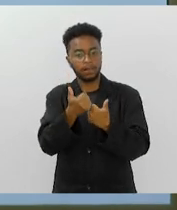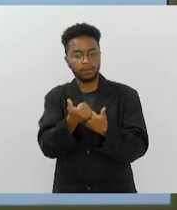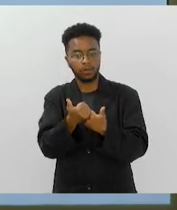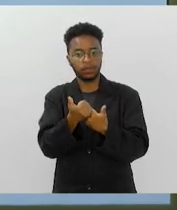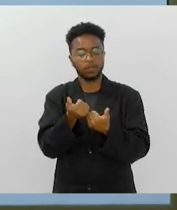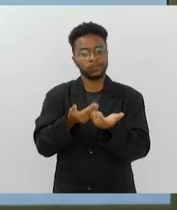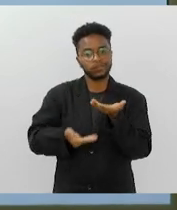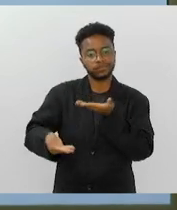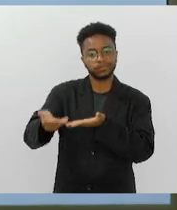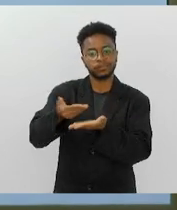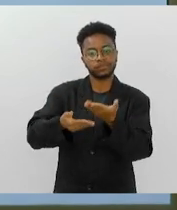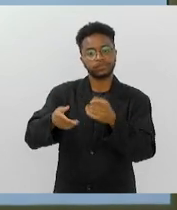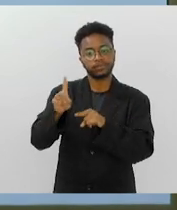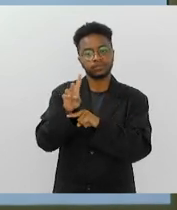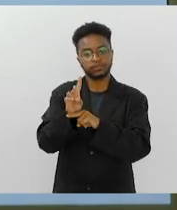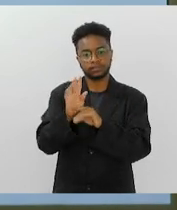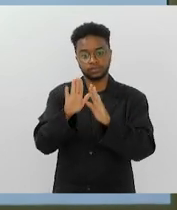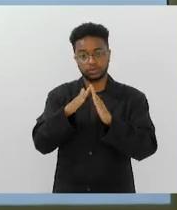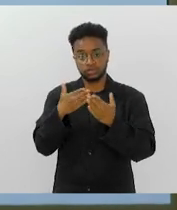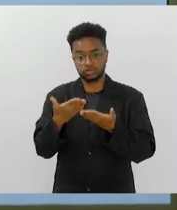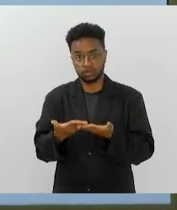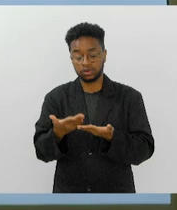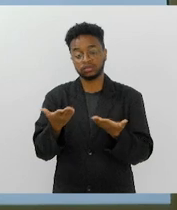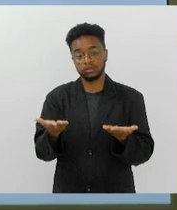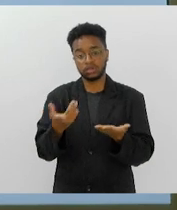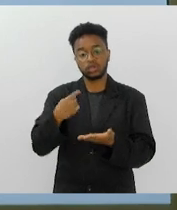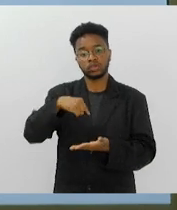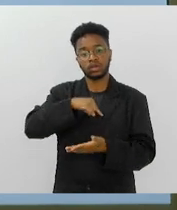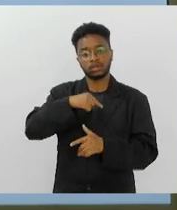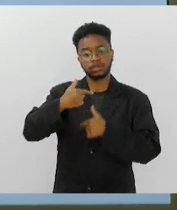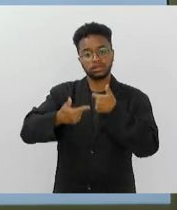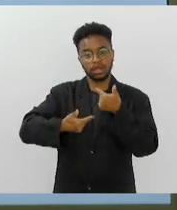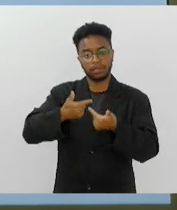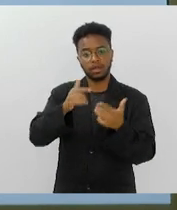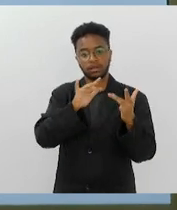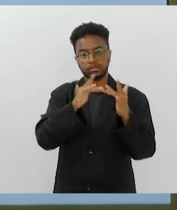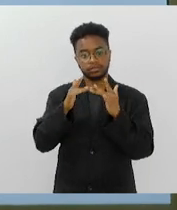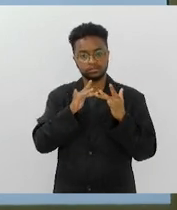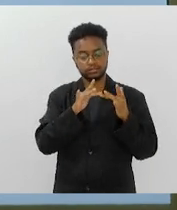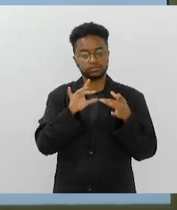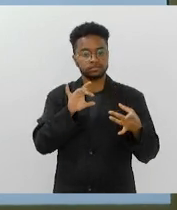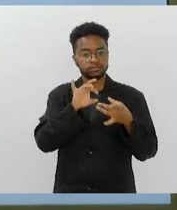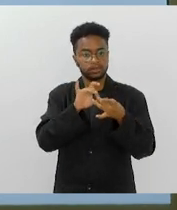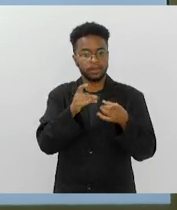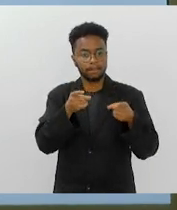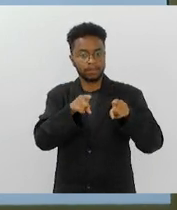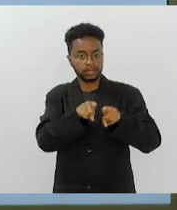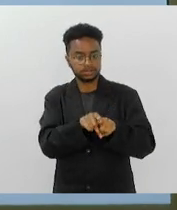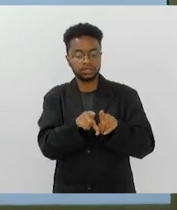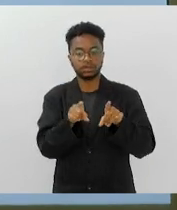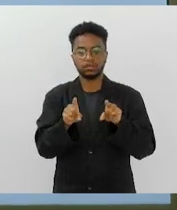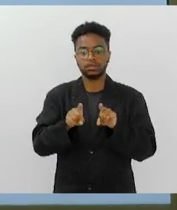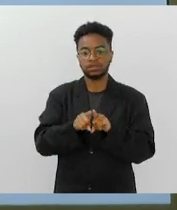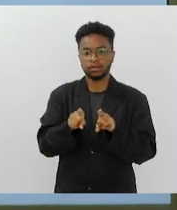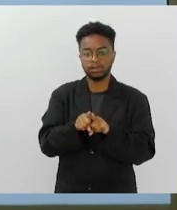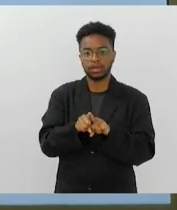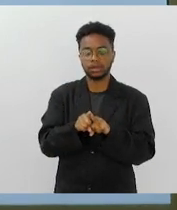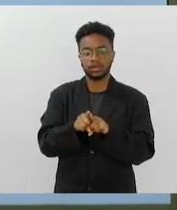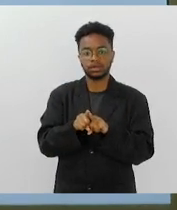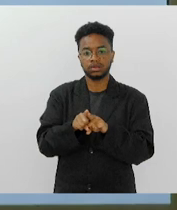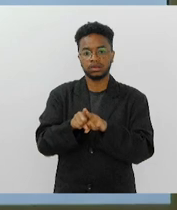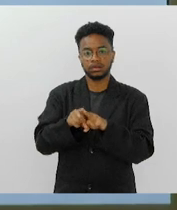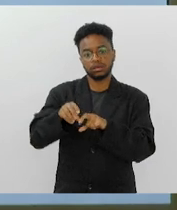convivência e proteção escolar, e a gente tem feito um trabalho de articulação, de parceria e também de replicar, né,